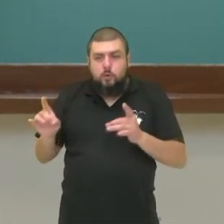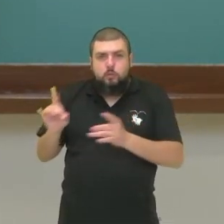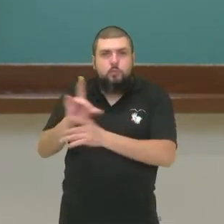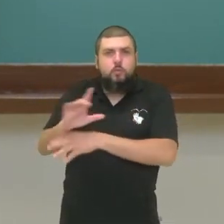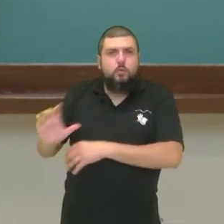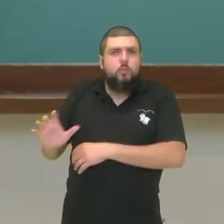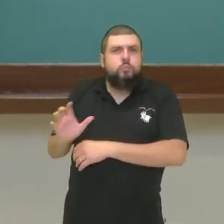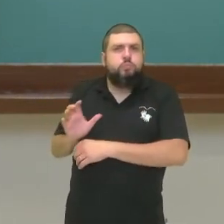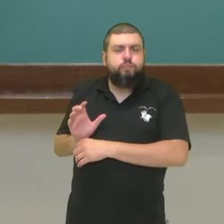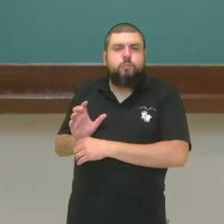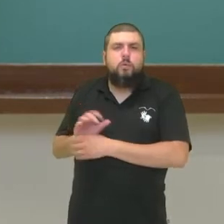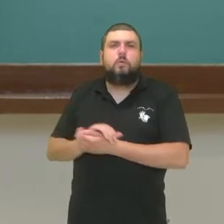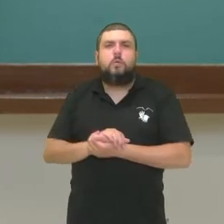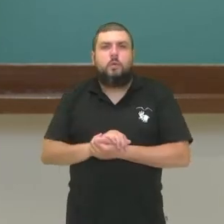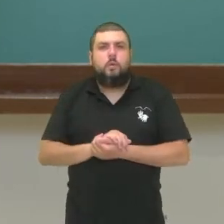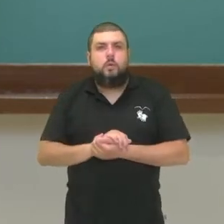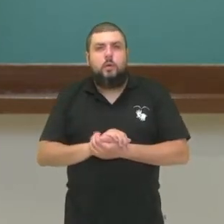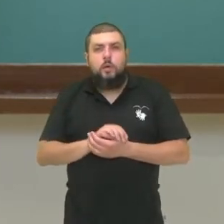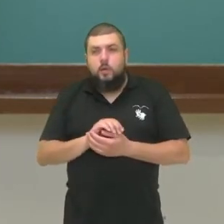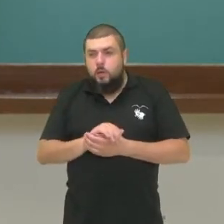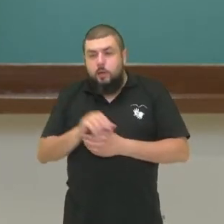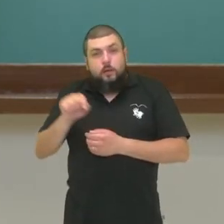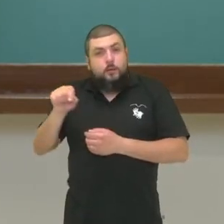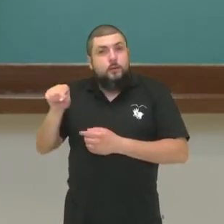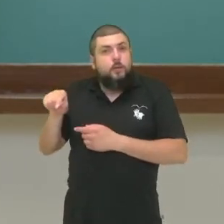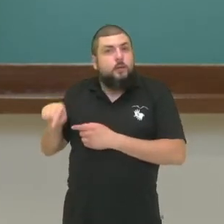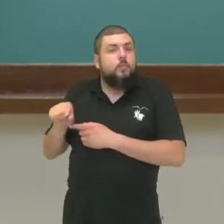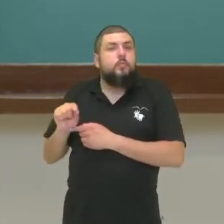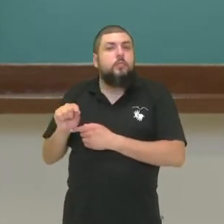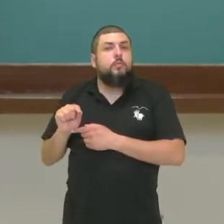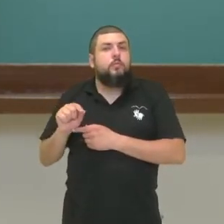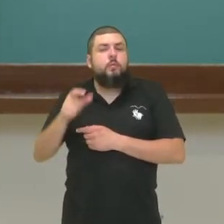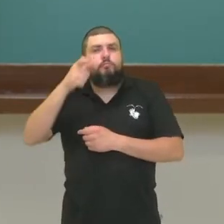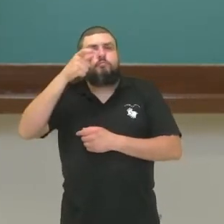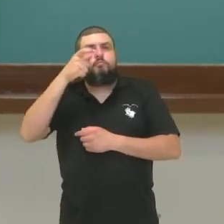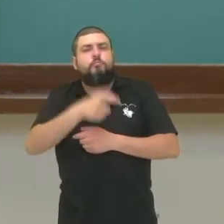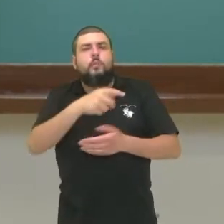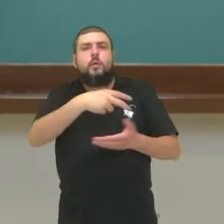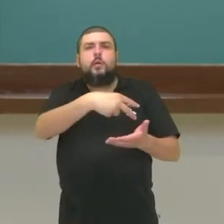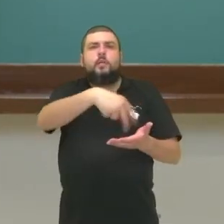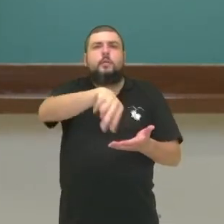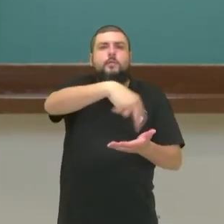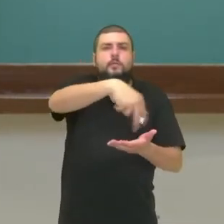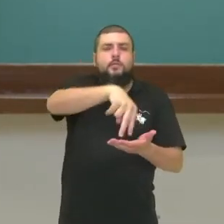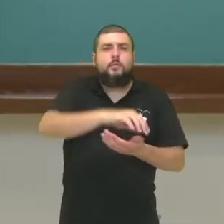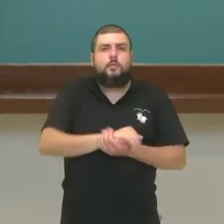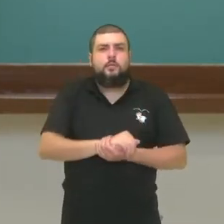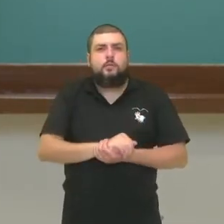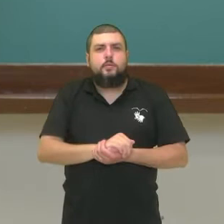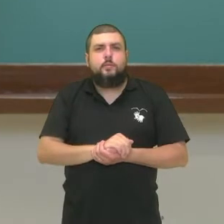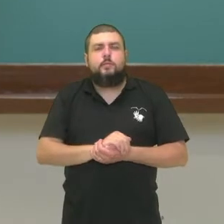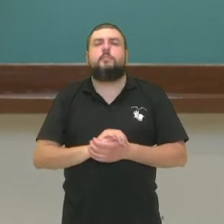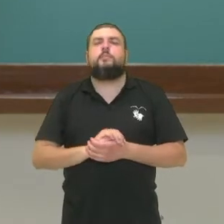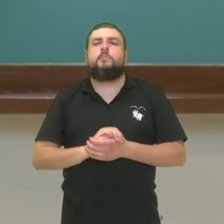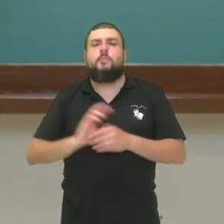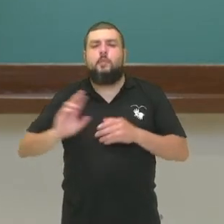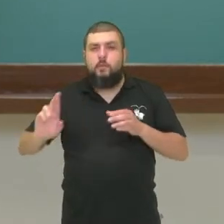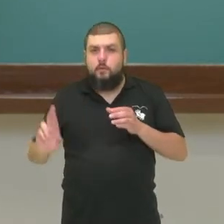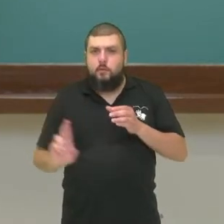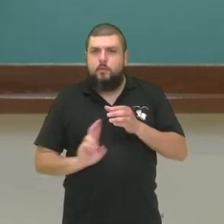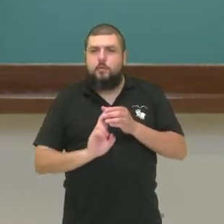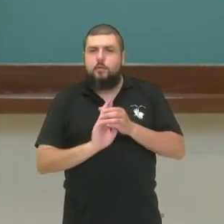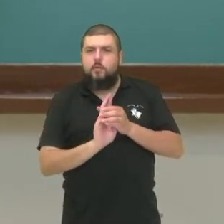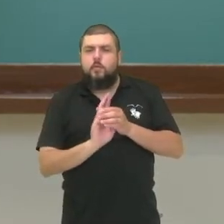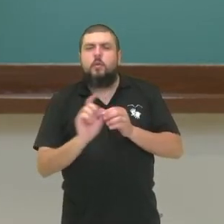época, eles gostaram da dança e o renascentismo trouxe aquela dança lá